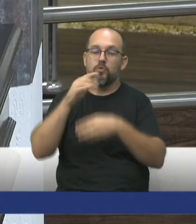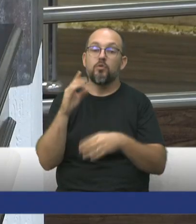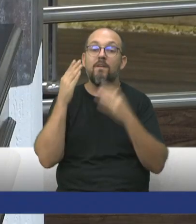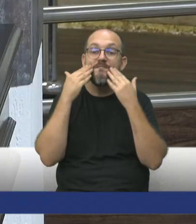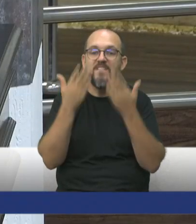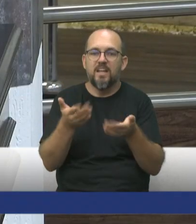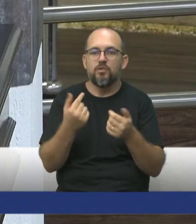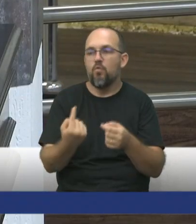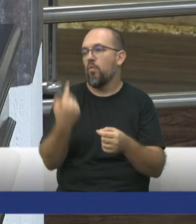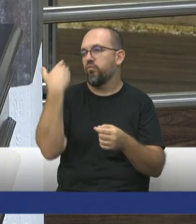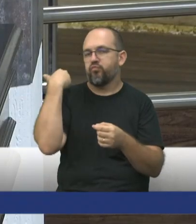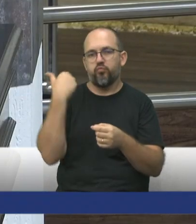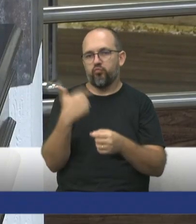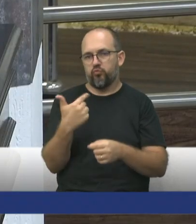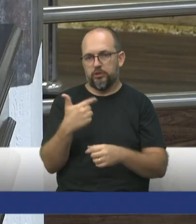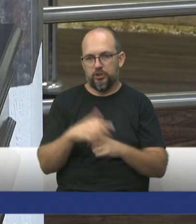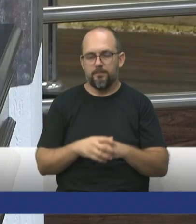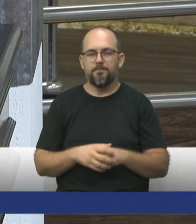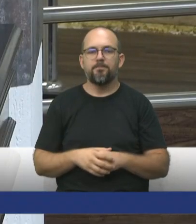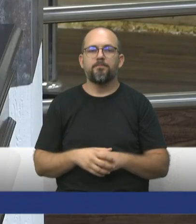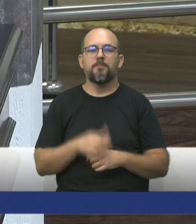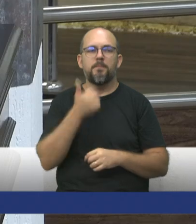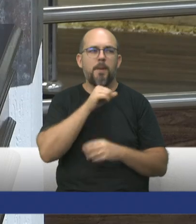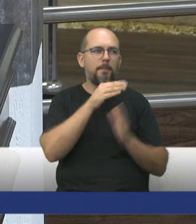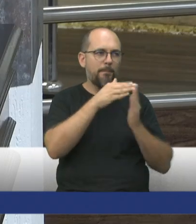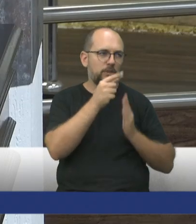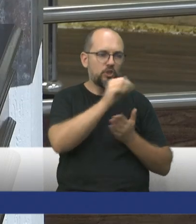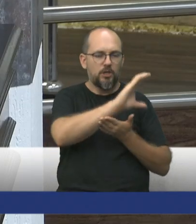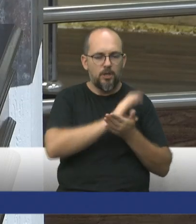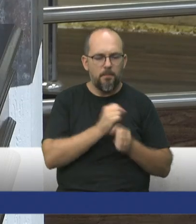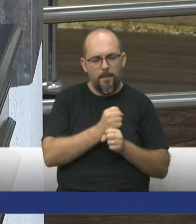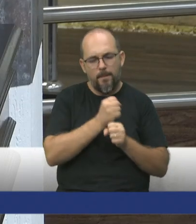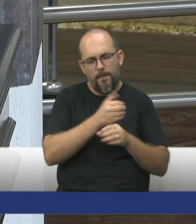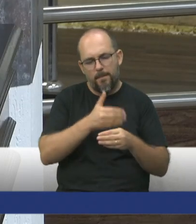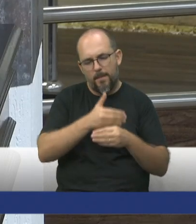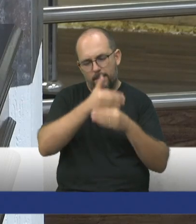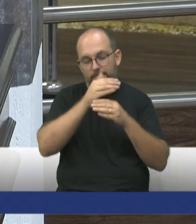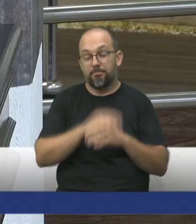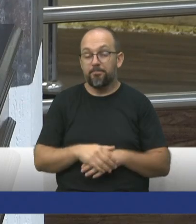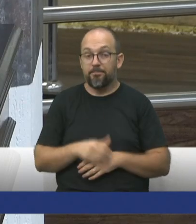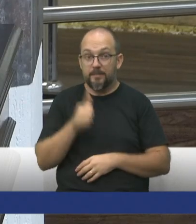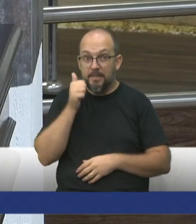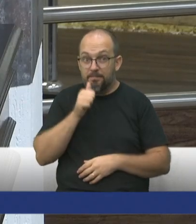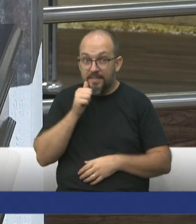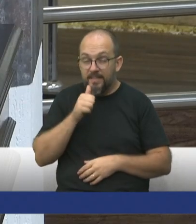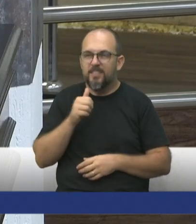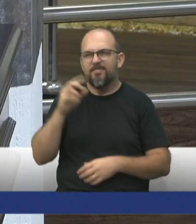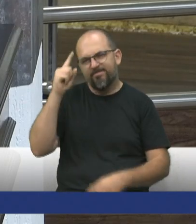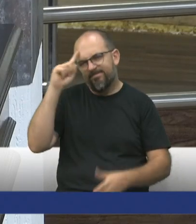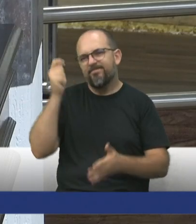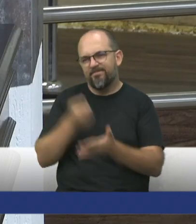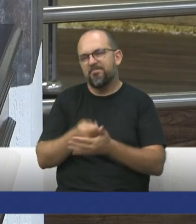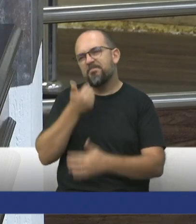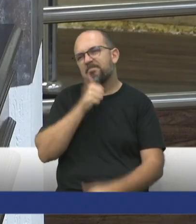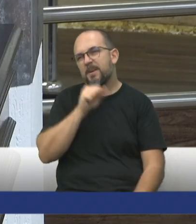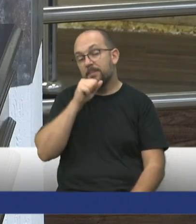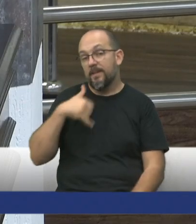E aí, essa menina resolveu ser mãe. E com 18 anos eu fui